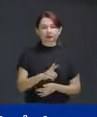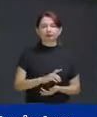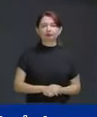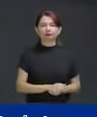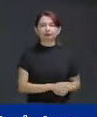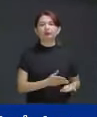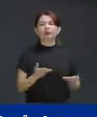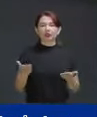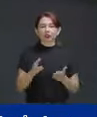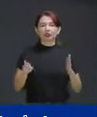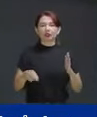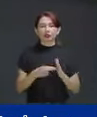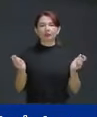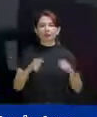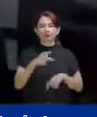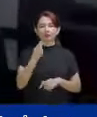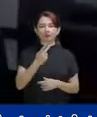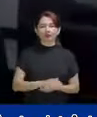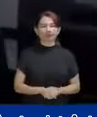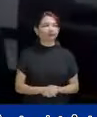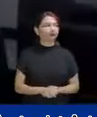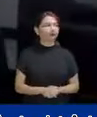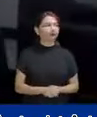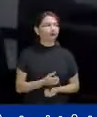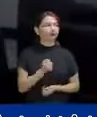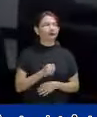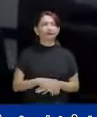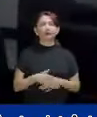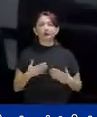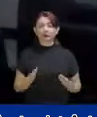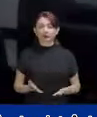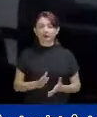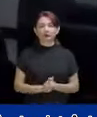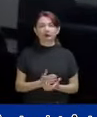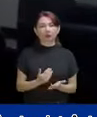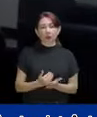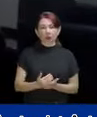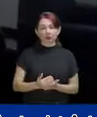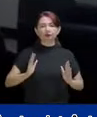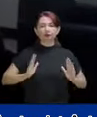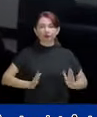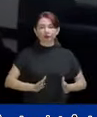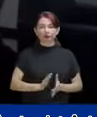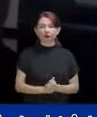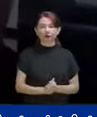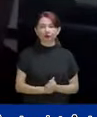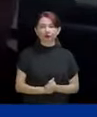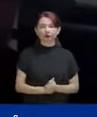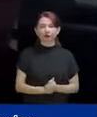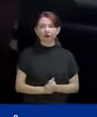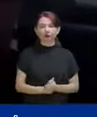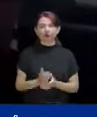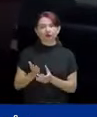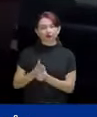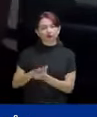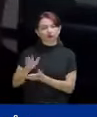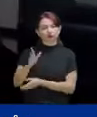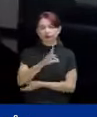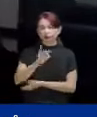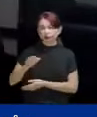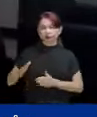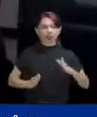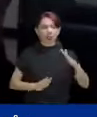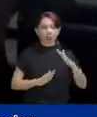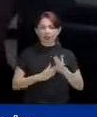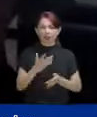Reiterado, devolvo a palavra ao relator. Quanto à admissibilidade, presidente, inicialmente destaco que não há nos autos certidão que indique a data